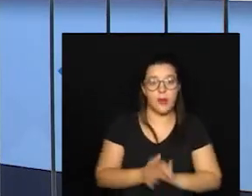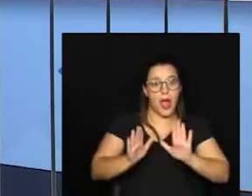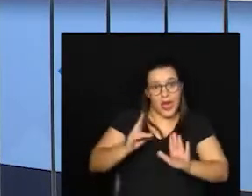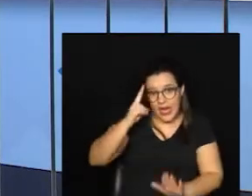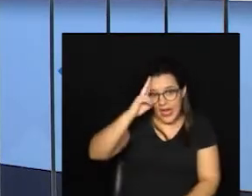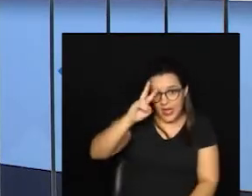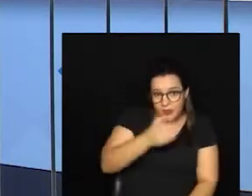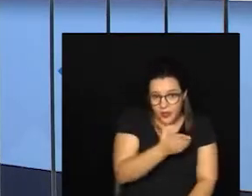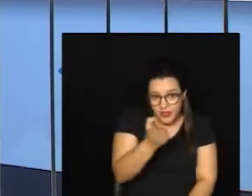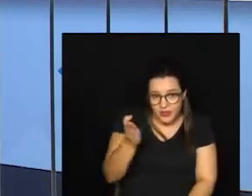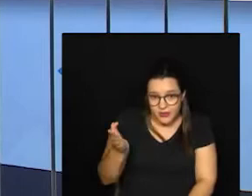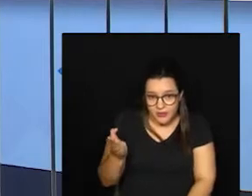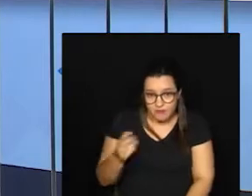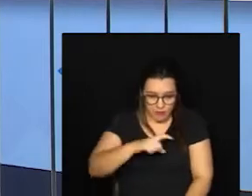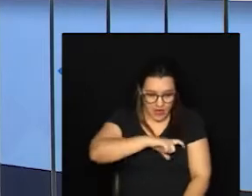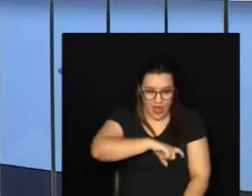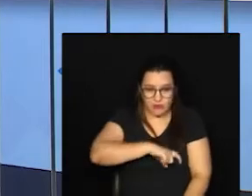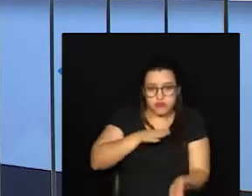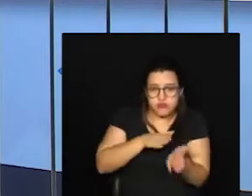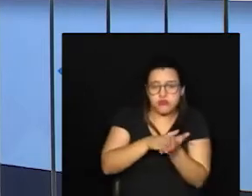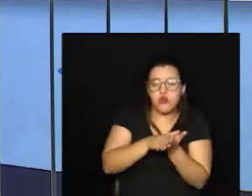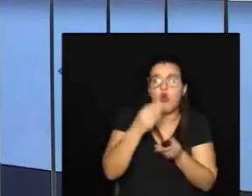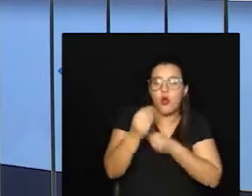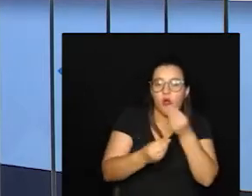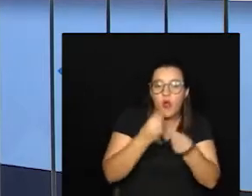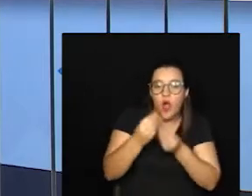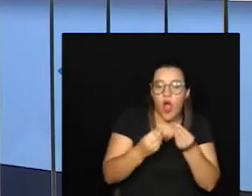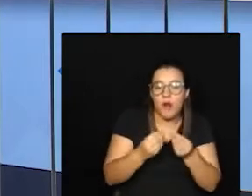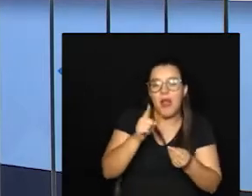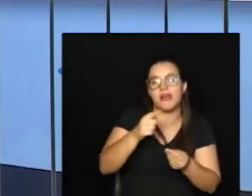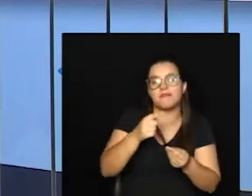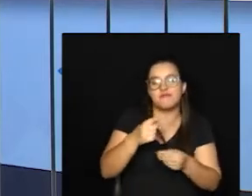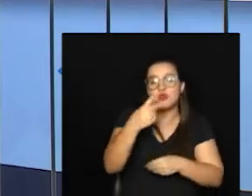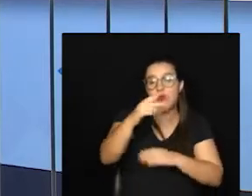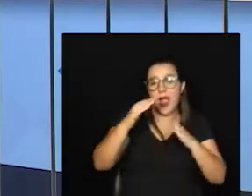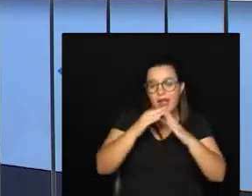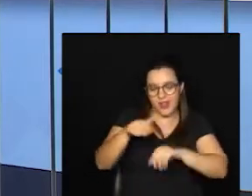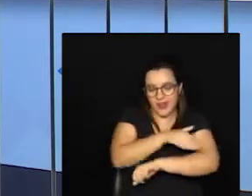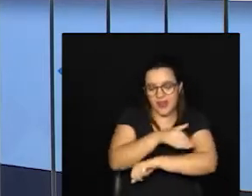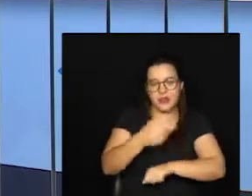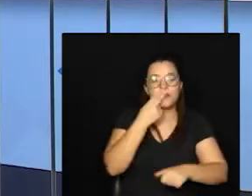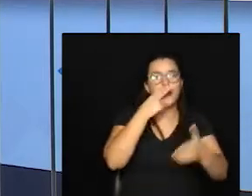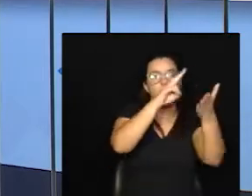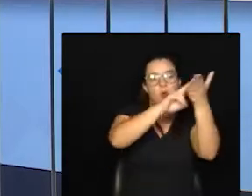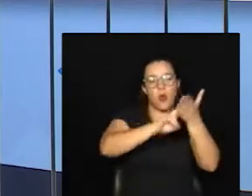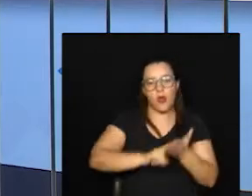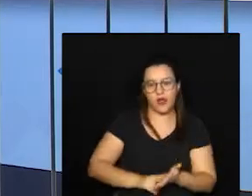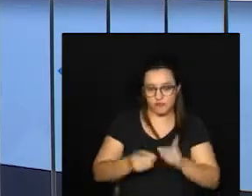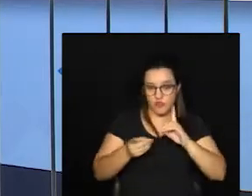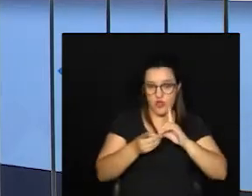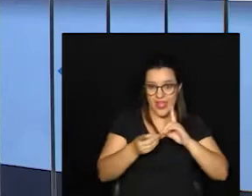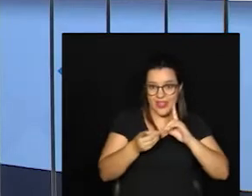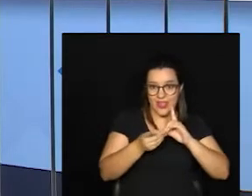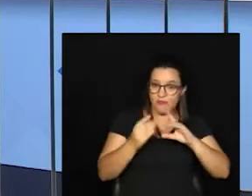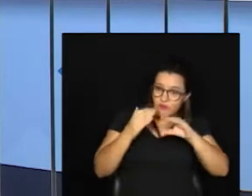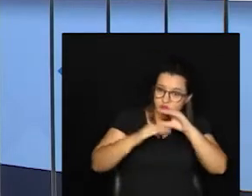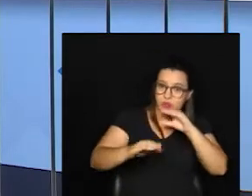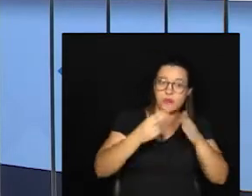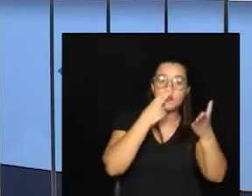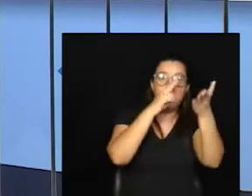a carteira impressa depois será enviada pelo Detran no endereço que você cadastrou. Então, para pedir